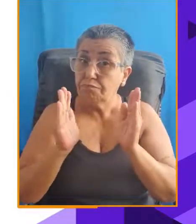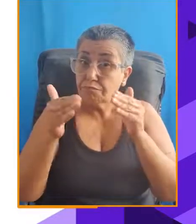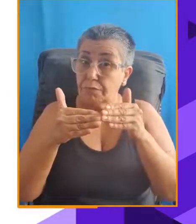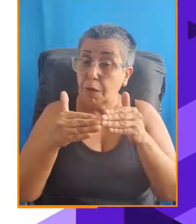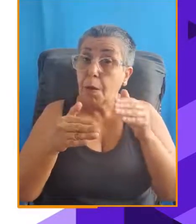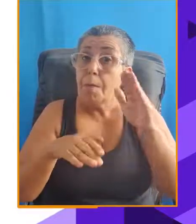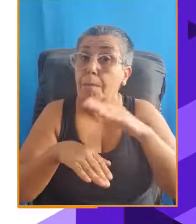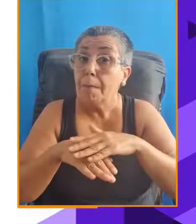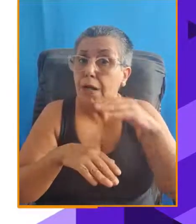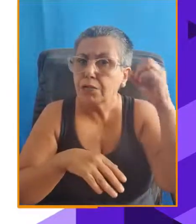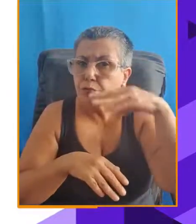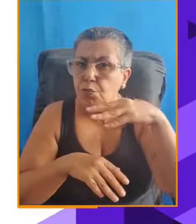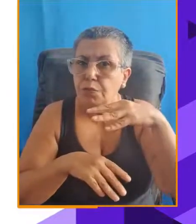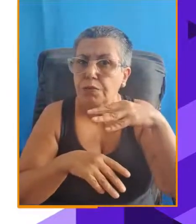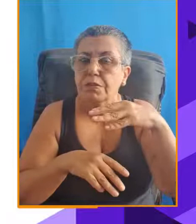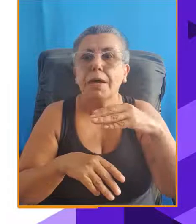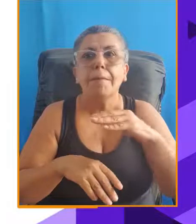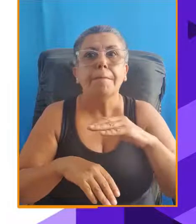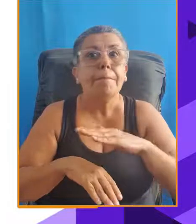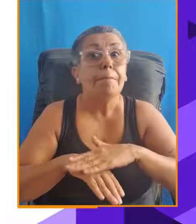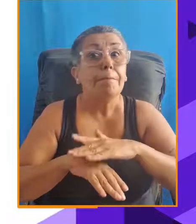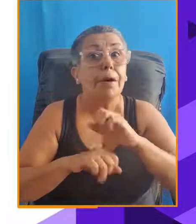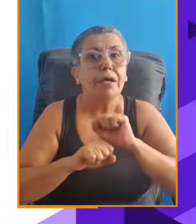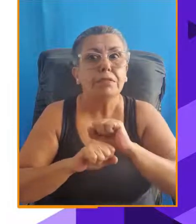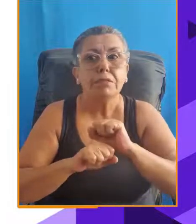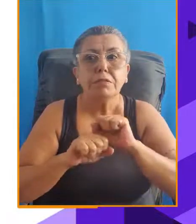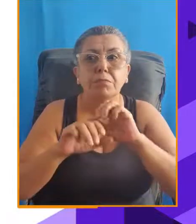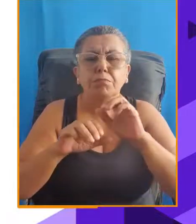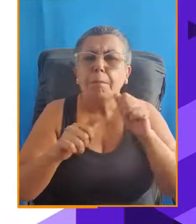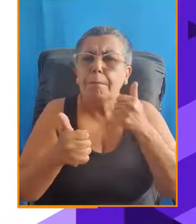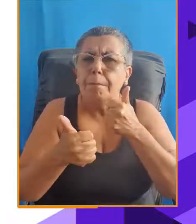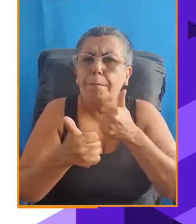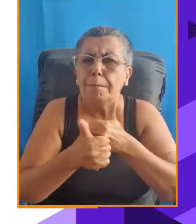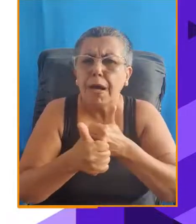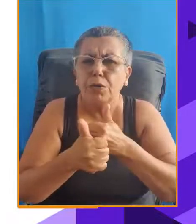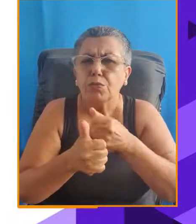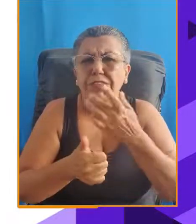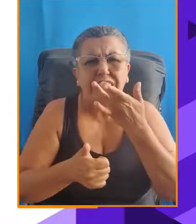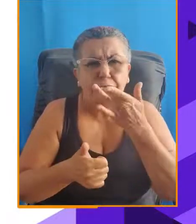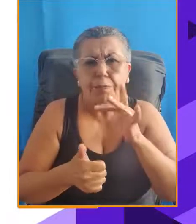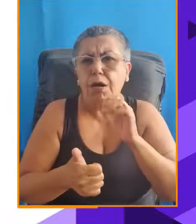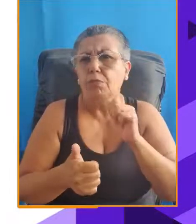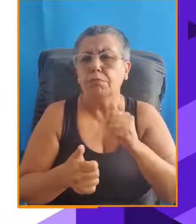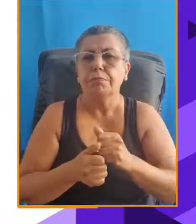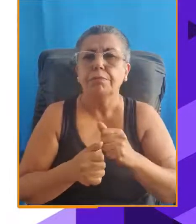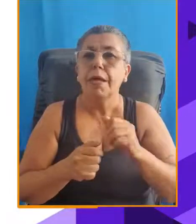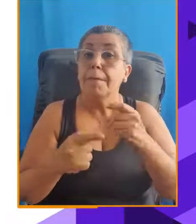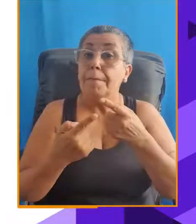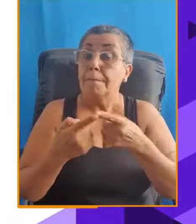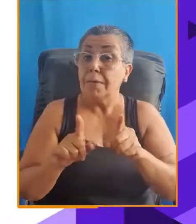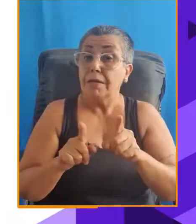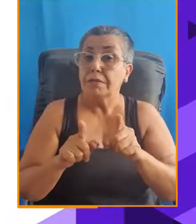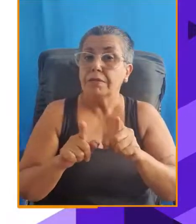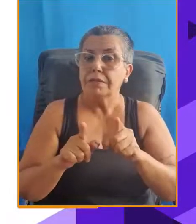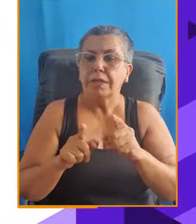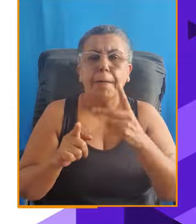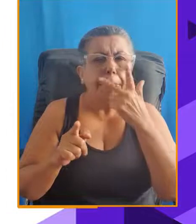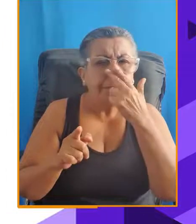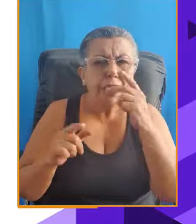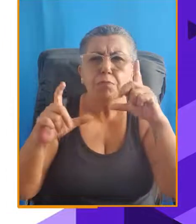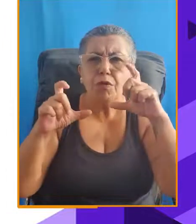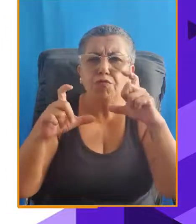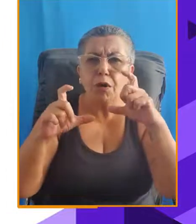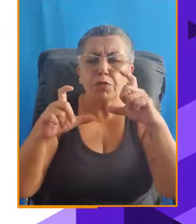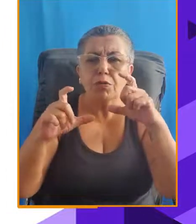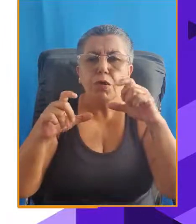mais luminosidade lhe é dada, mais esmaecida e próxima do branco total. Mas, se a mesma fotografia